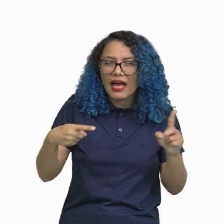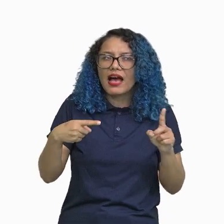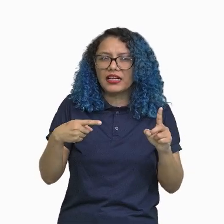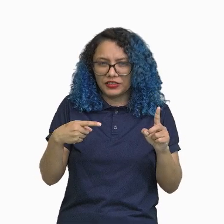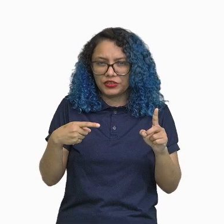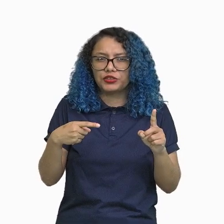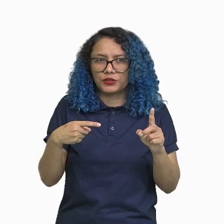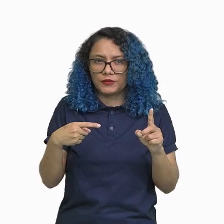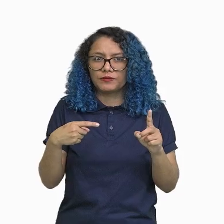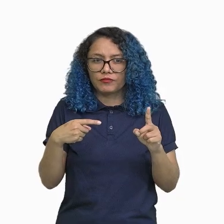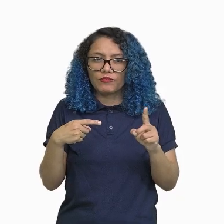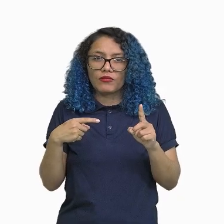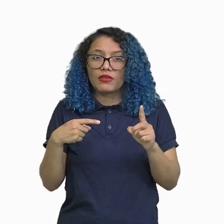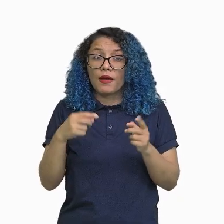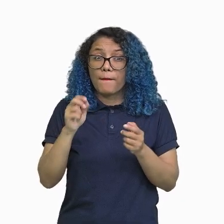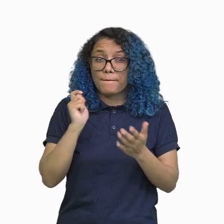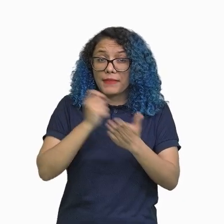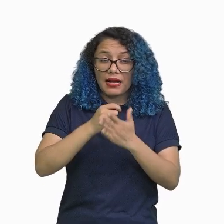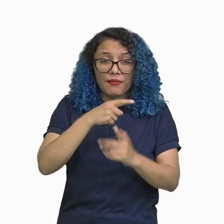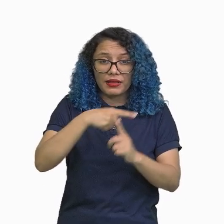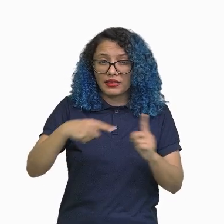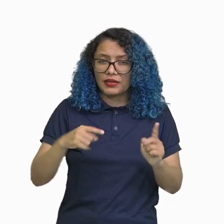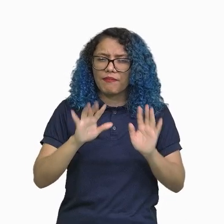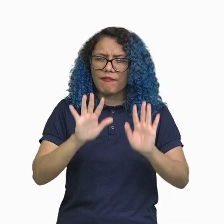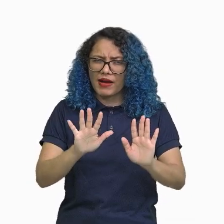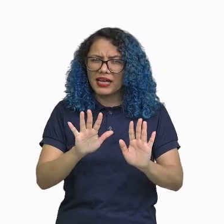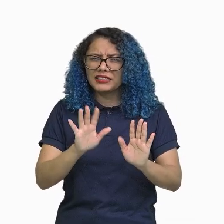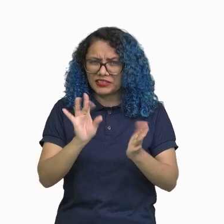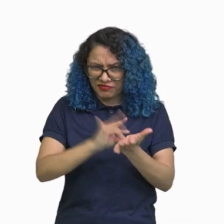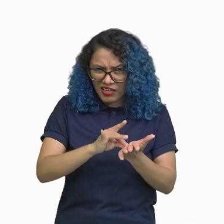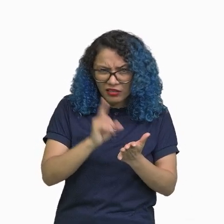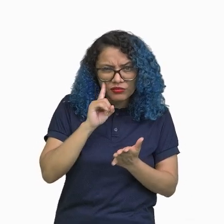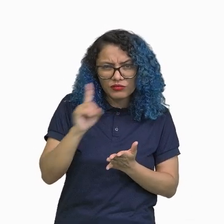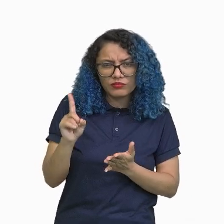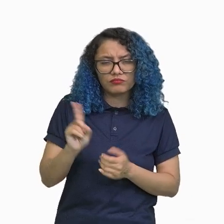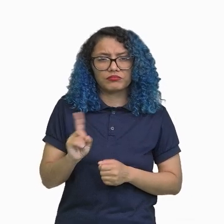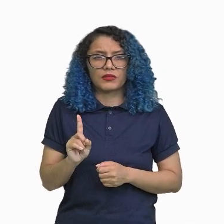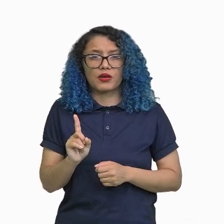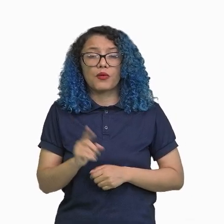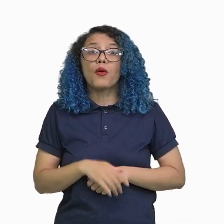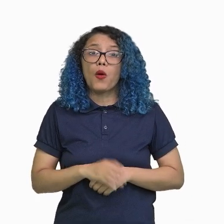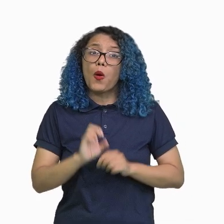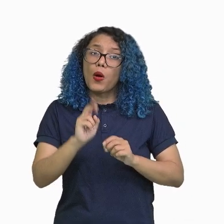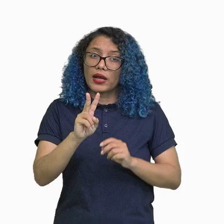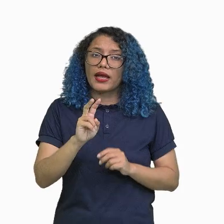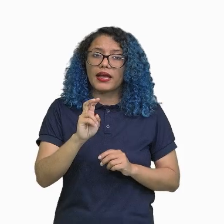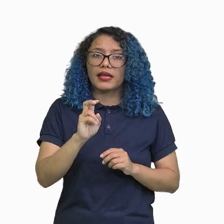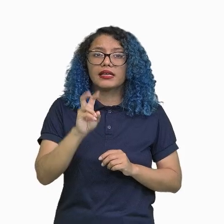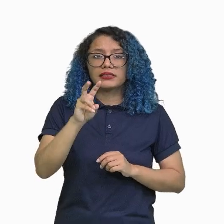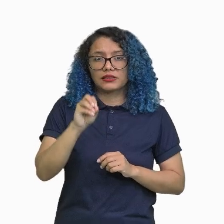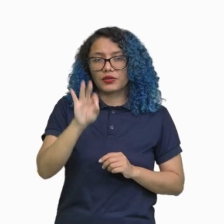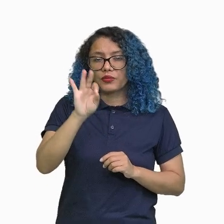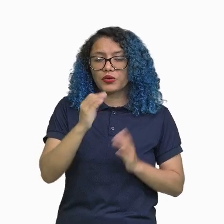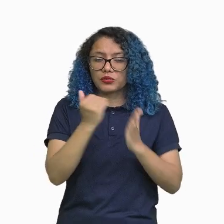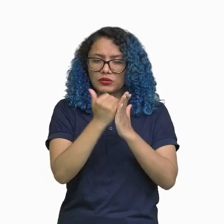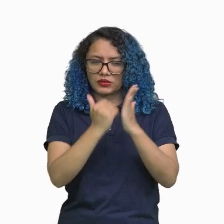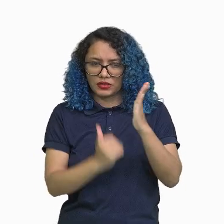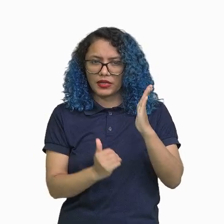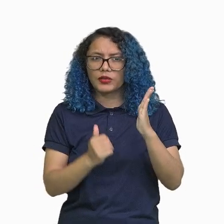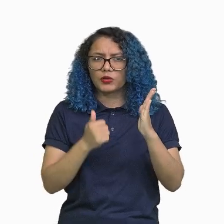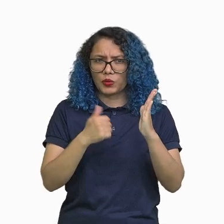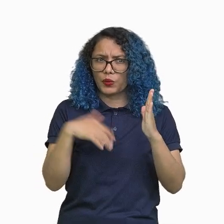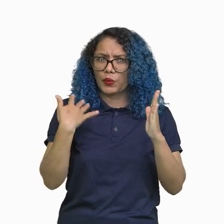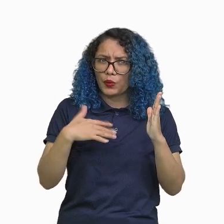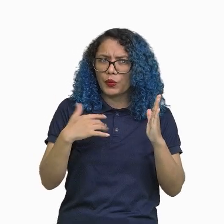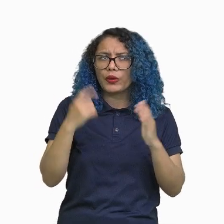atenção. Essa aí, metade do valor sendo dada, não é bem assim, não. Apesar do desconto aí ser o mais direto e de maior